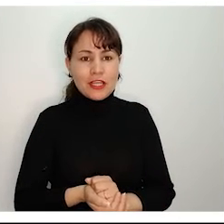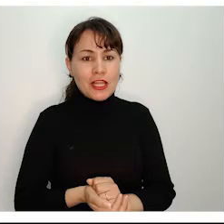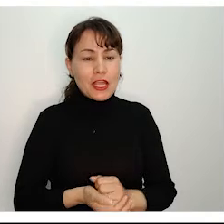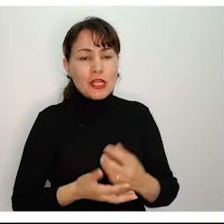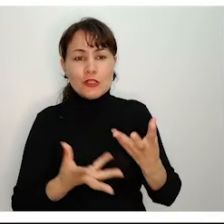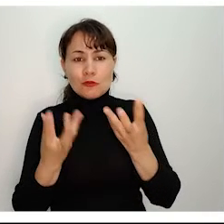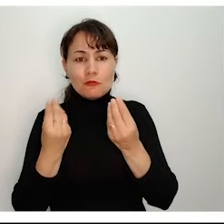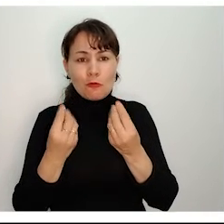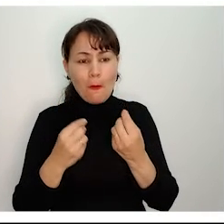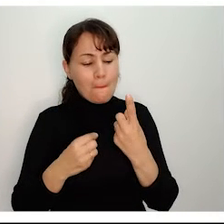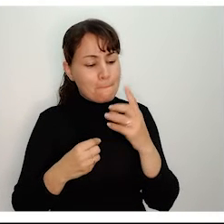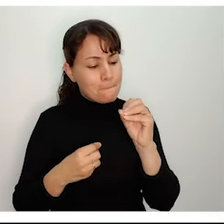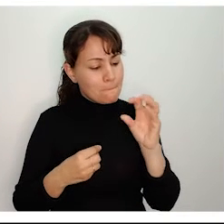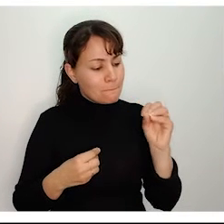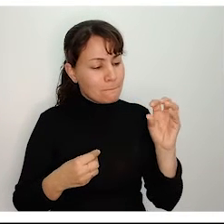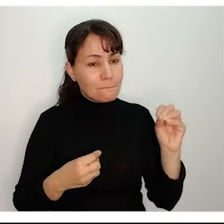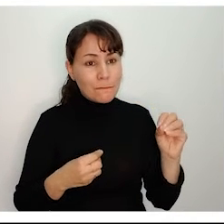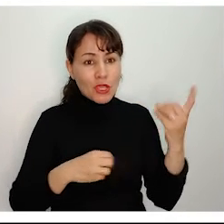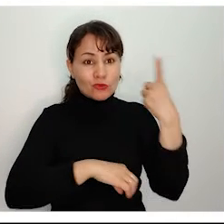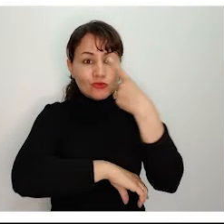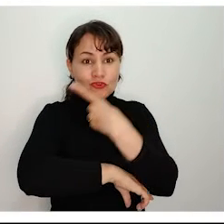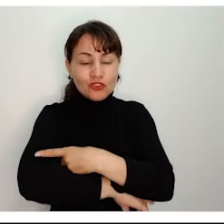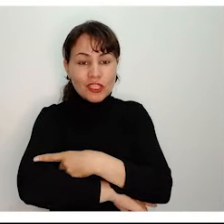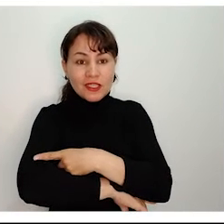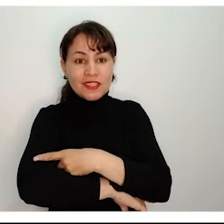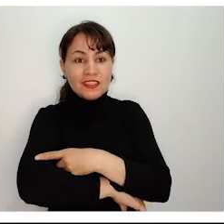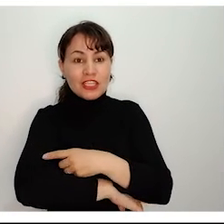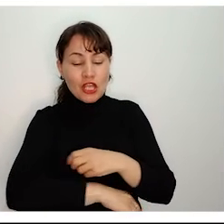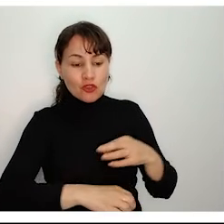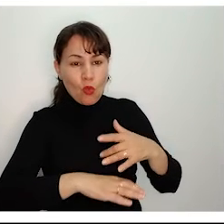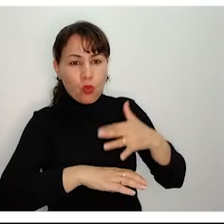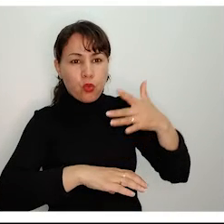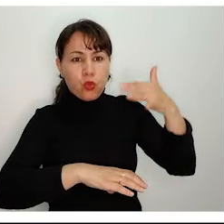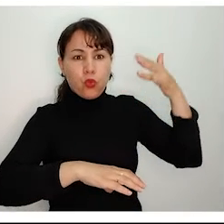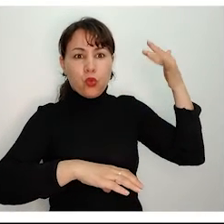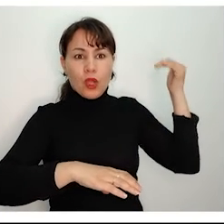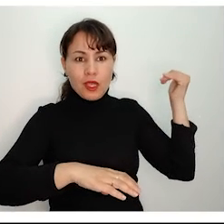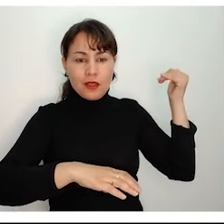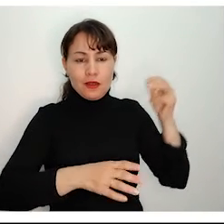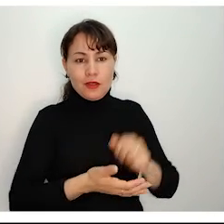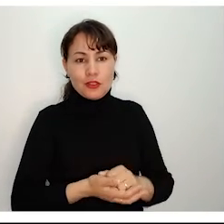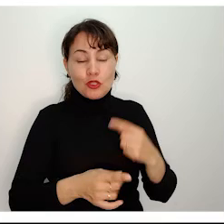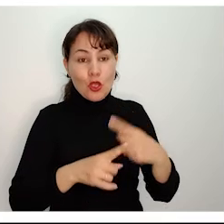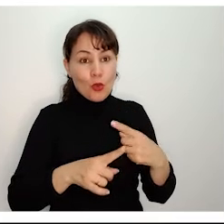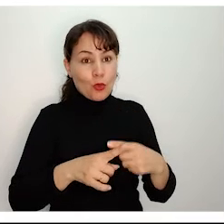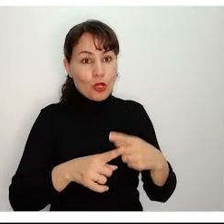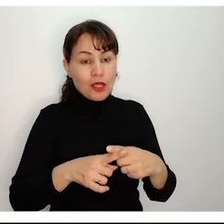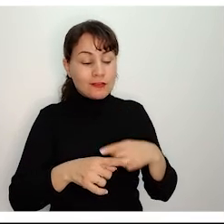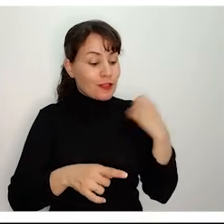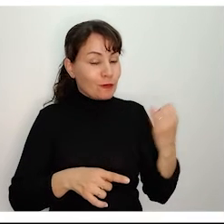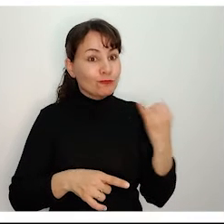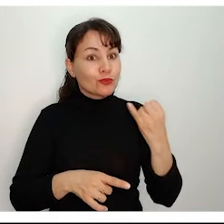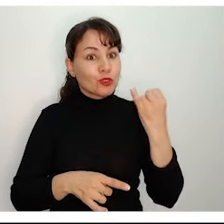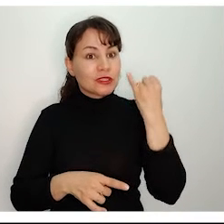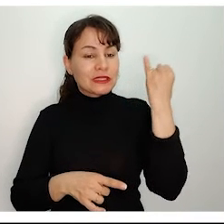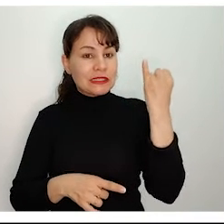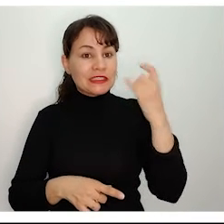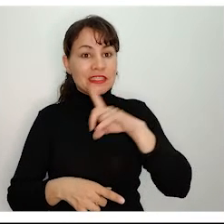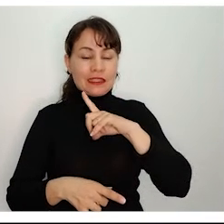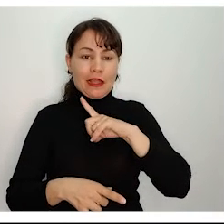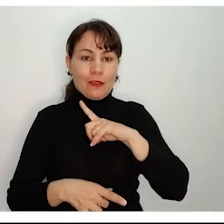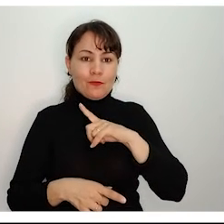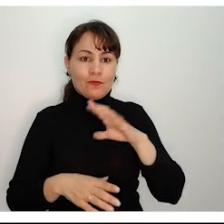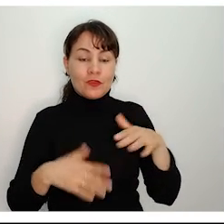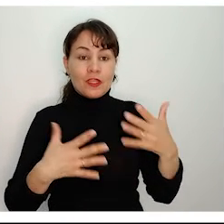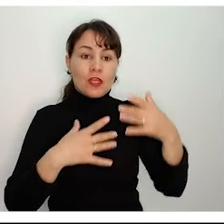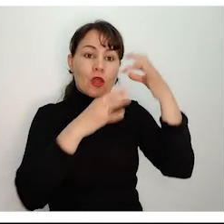e durante aqueles 1000 dias que são os dias de ouro, chamados assim por causa da imensa